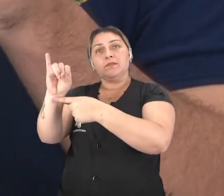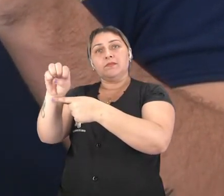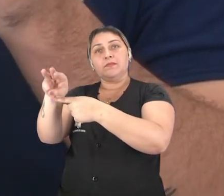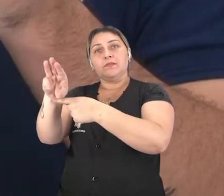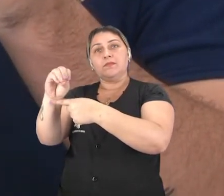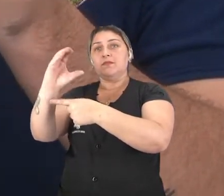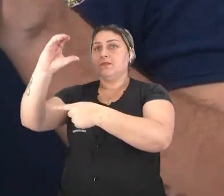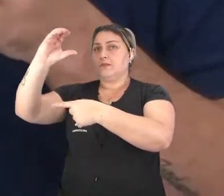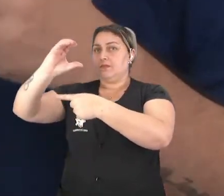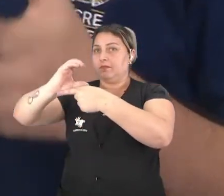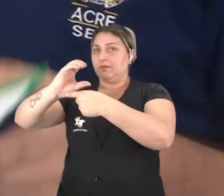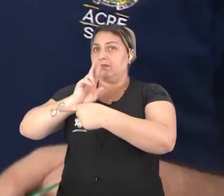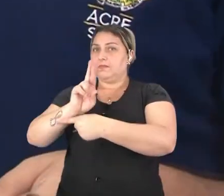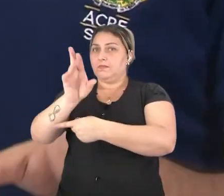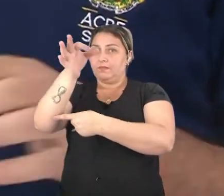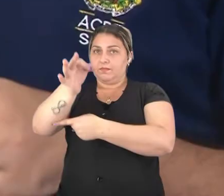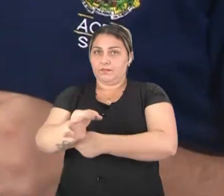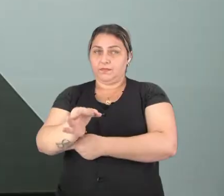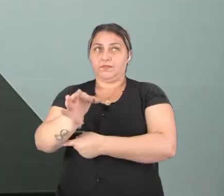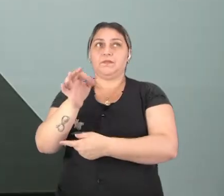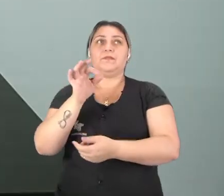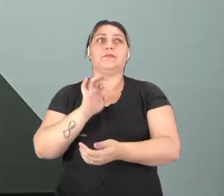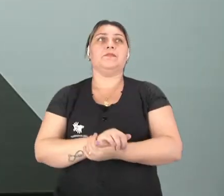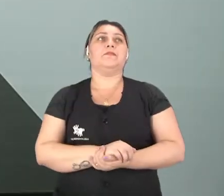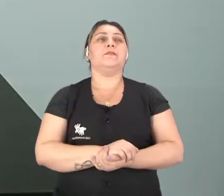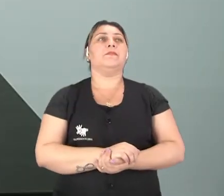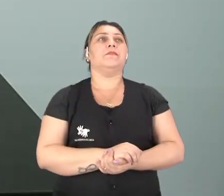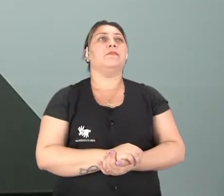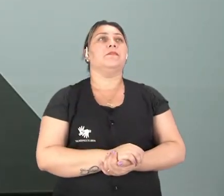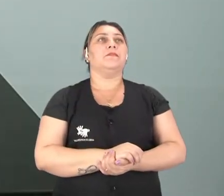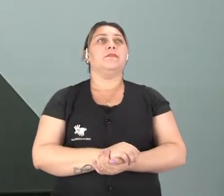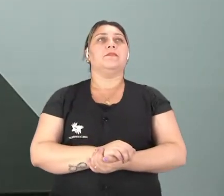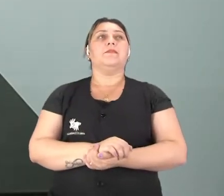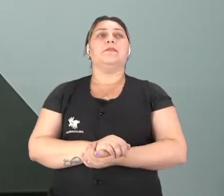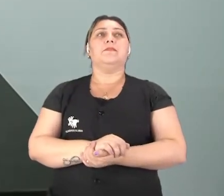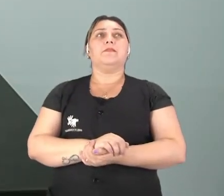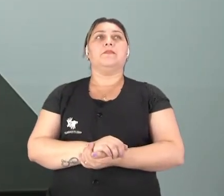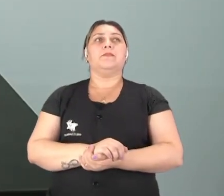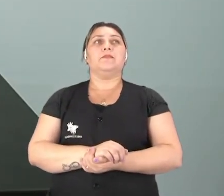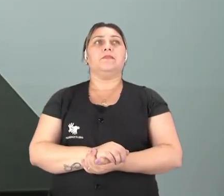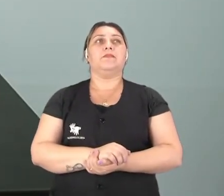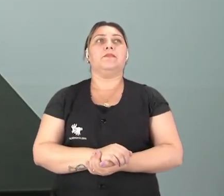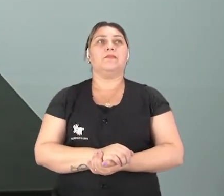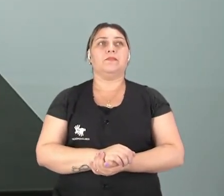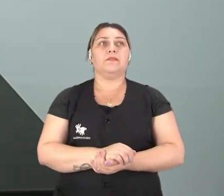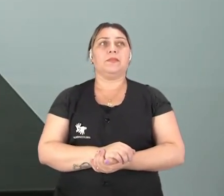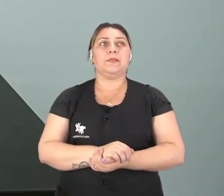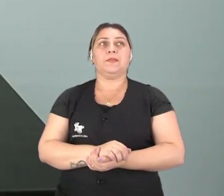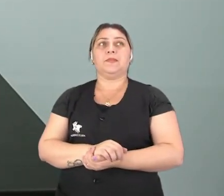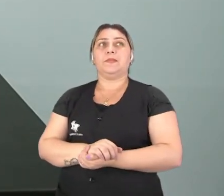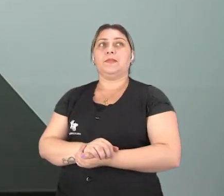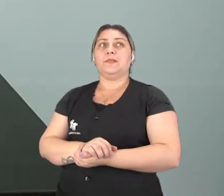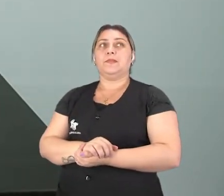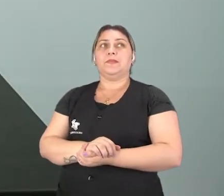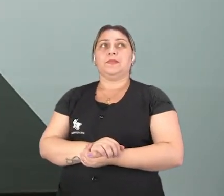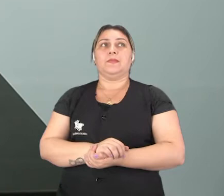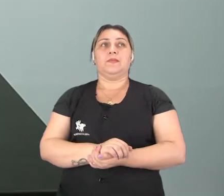Alternativa C. Aí você vai pegar lá, ó, se você tivesse com atividade aí, né? Você vai marcar Luiz